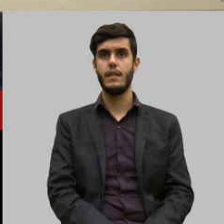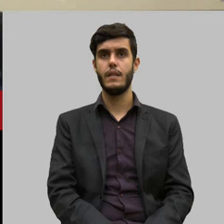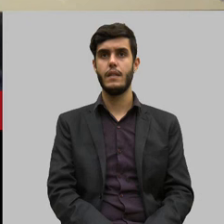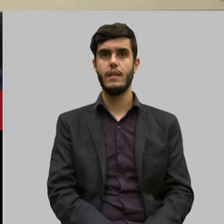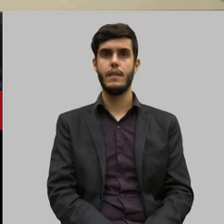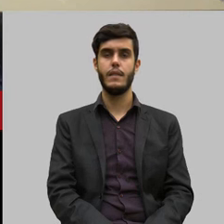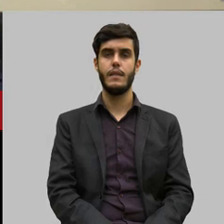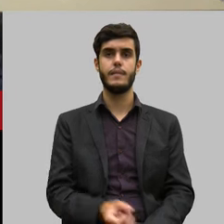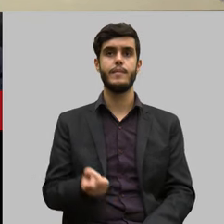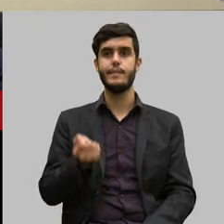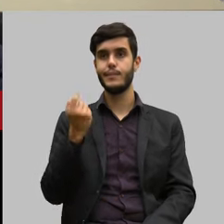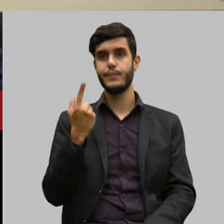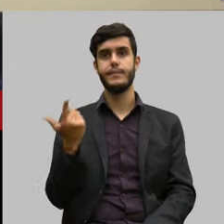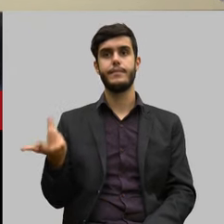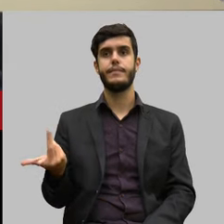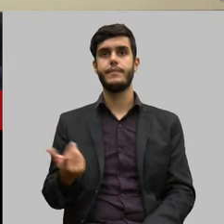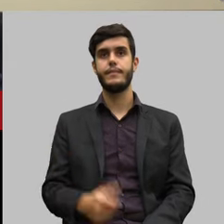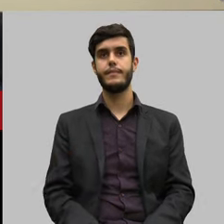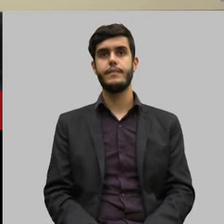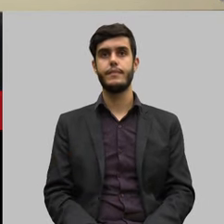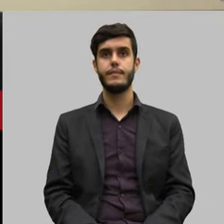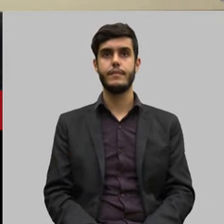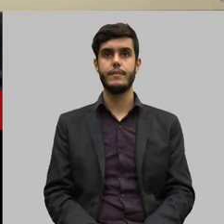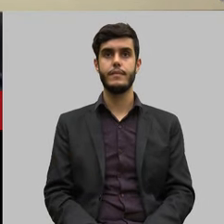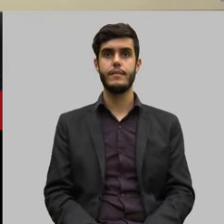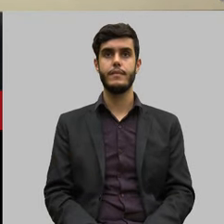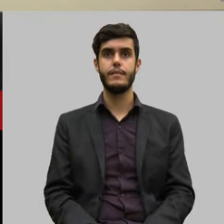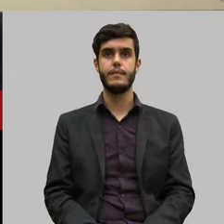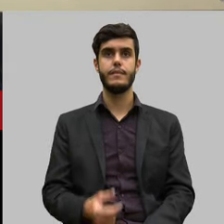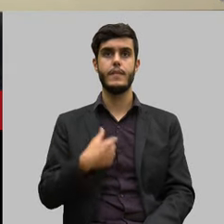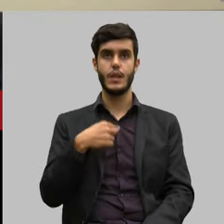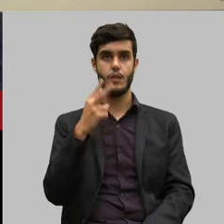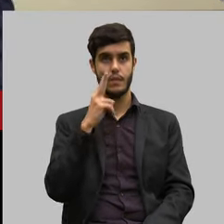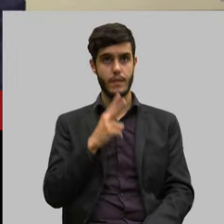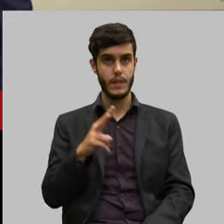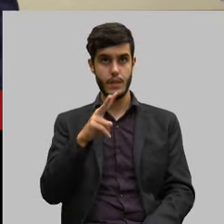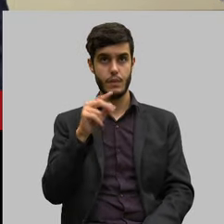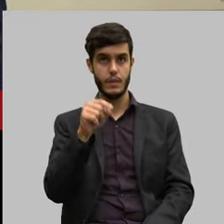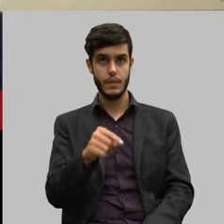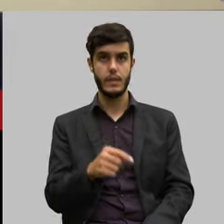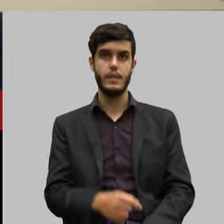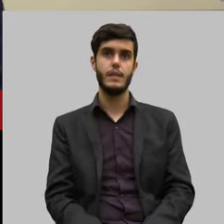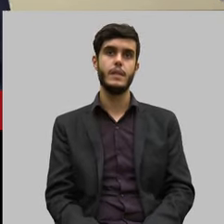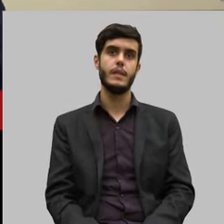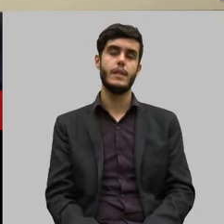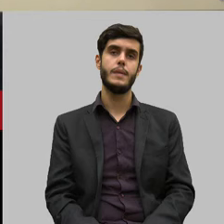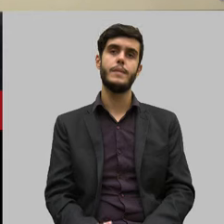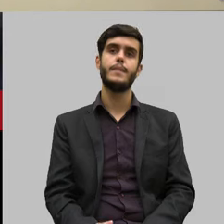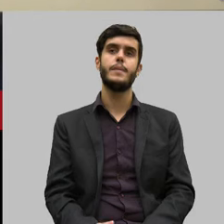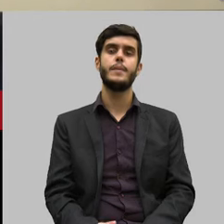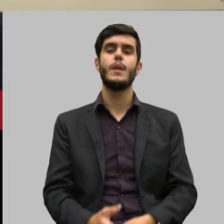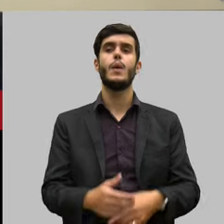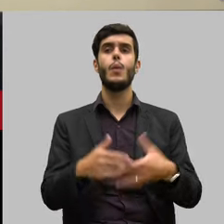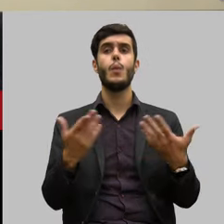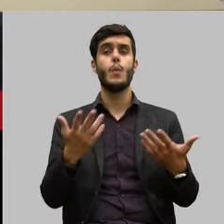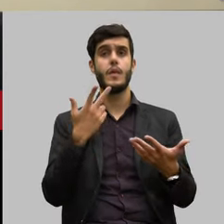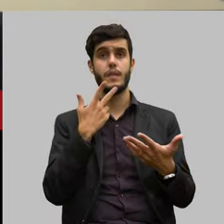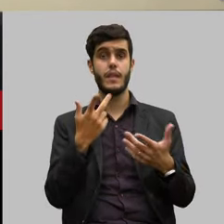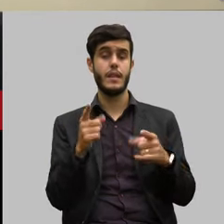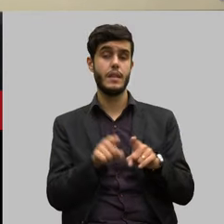como é então confesso que eu não vejo por aí e aí quando se diz também das